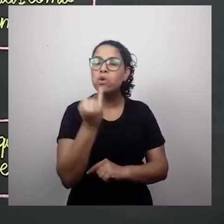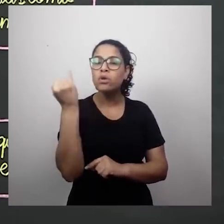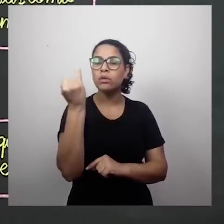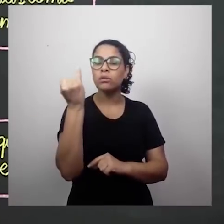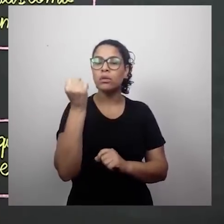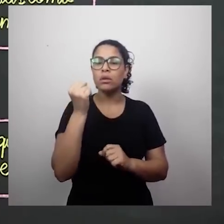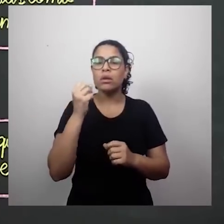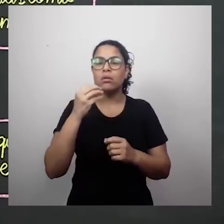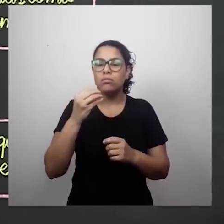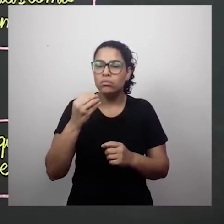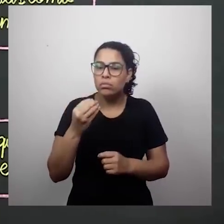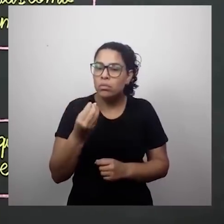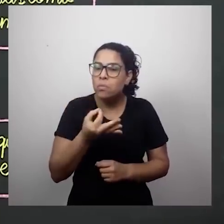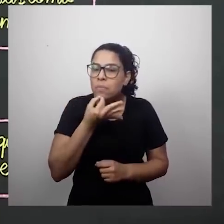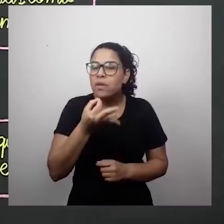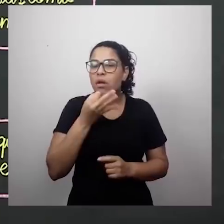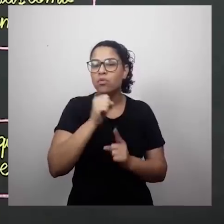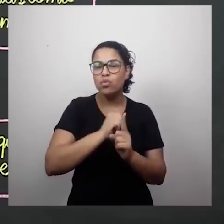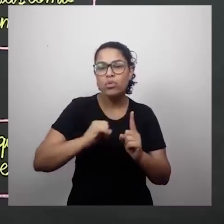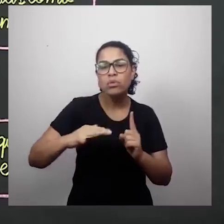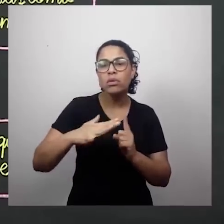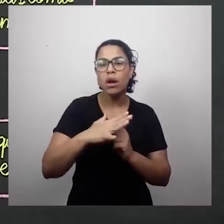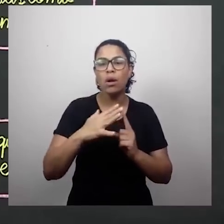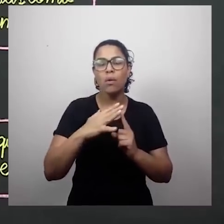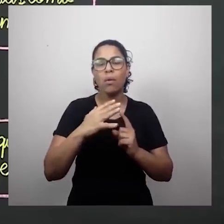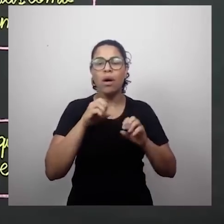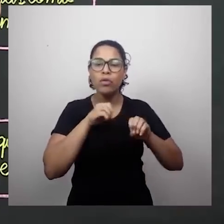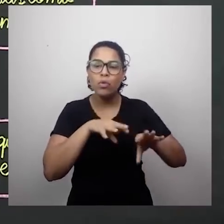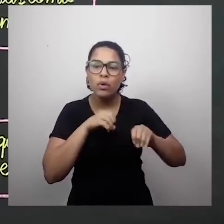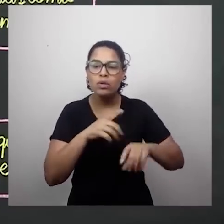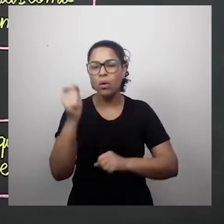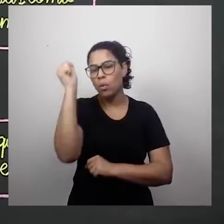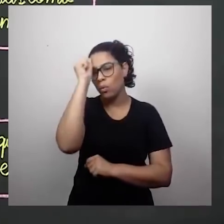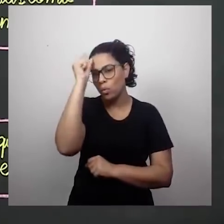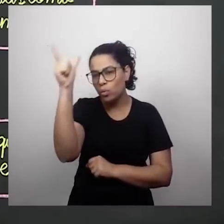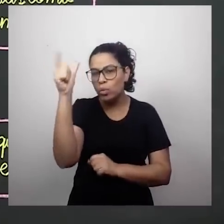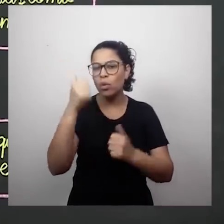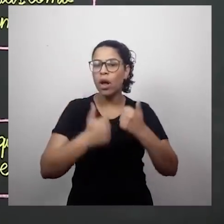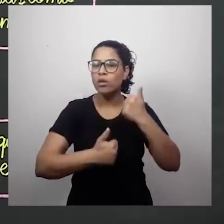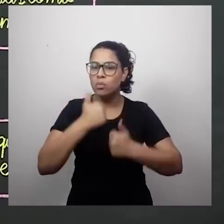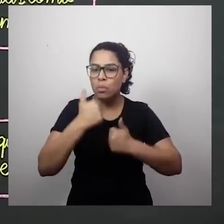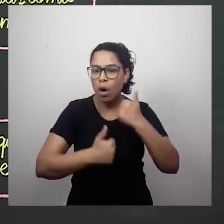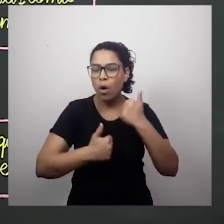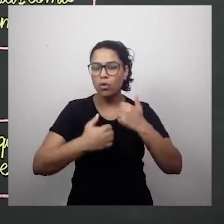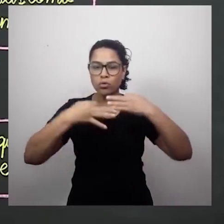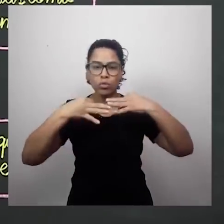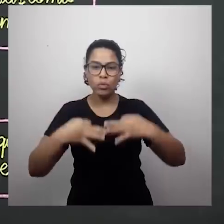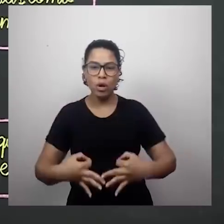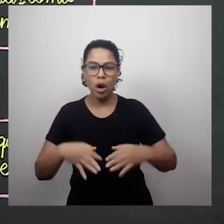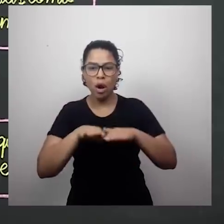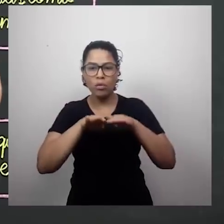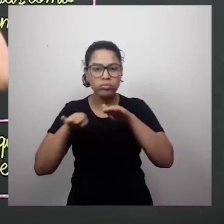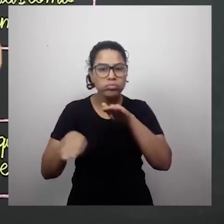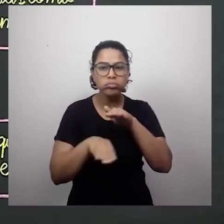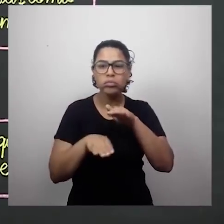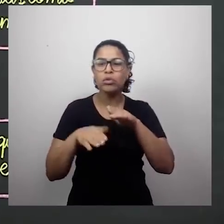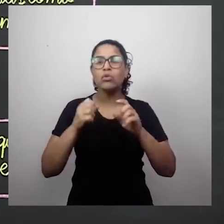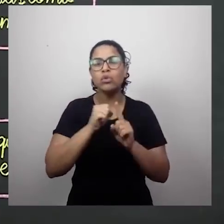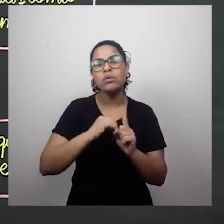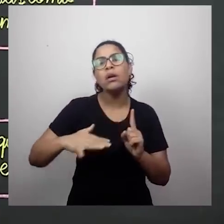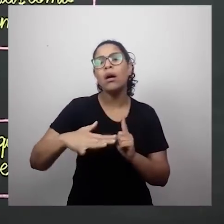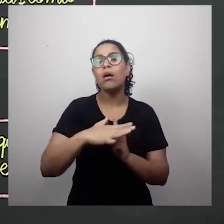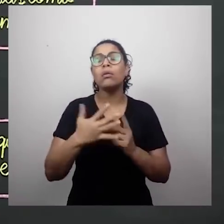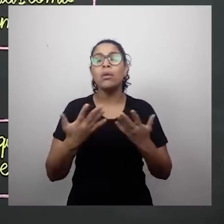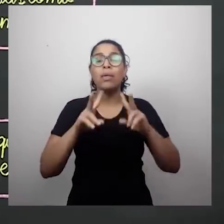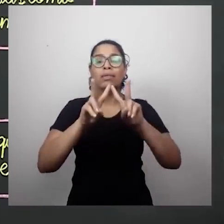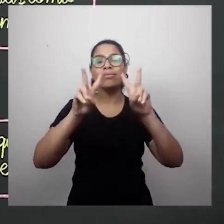sociais importantes, questões do ponto de vista da educação, da cultura, do esporte, do comportamento, da desigualdade social. Esses